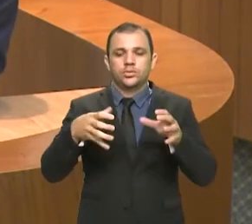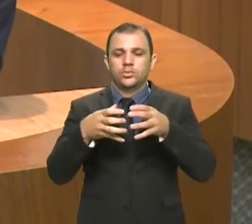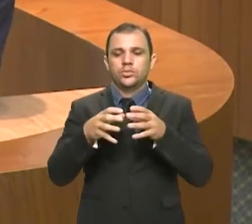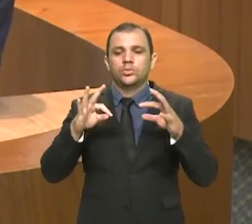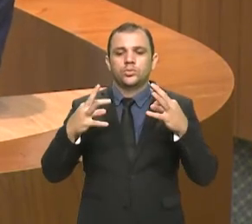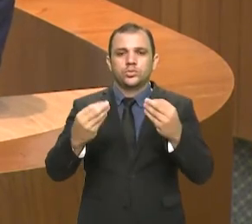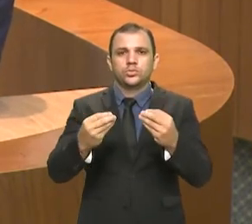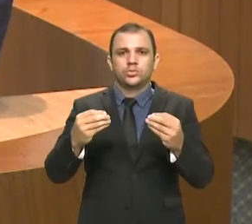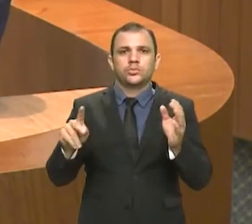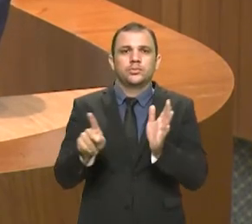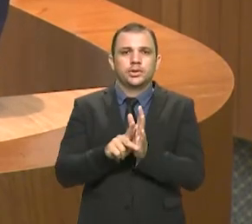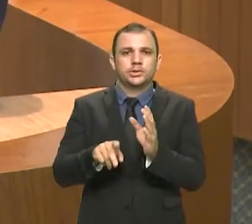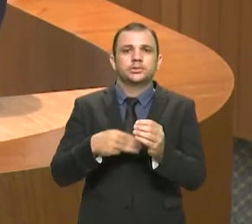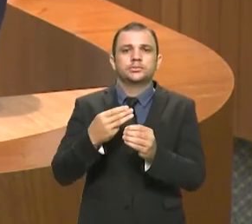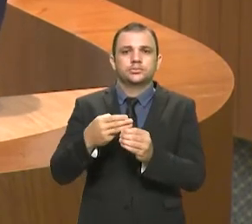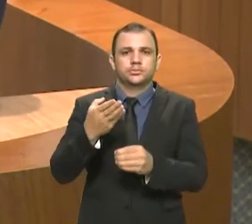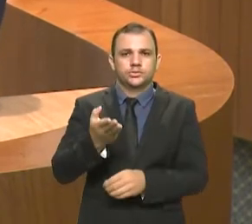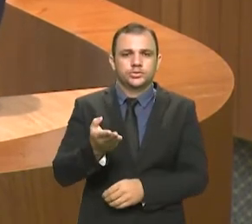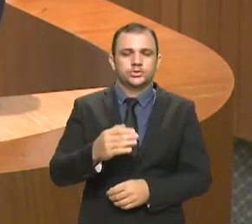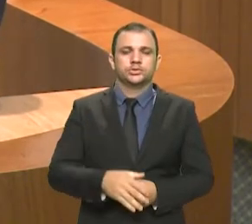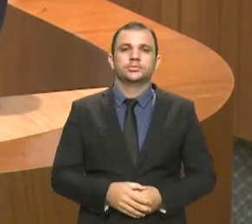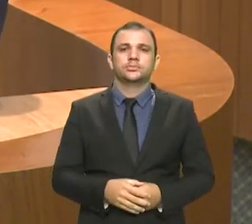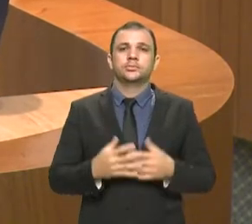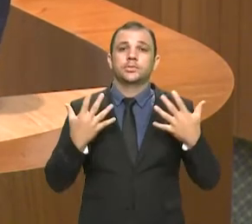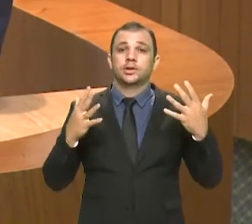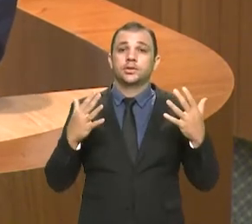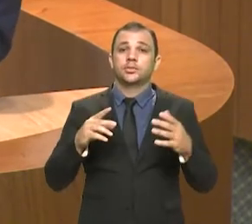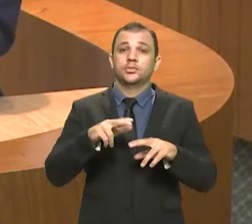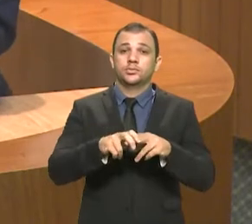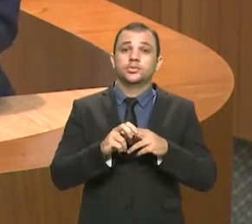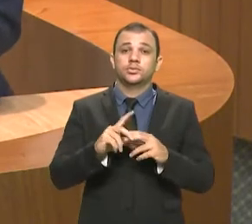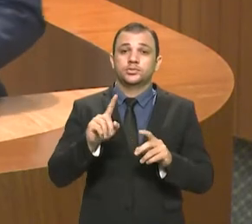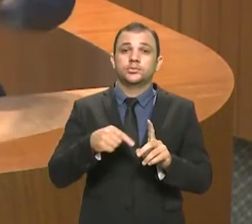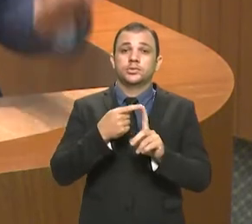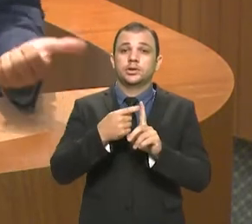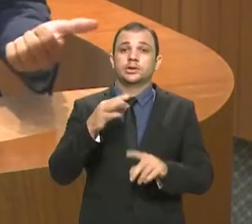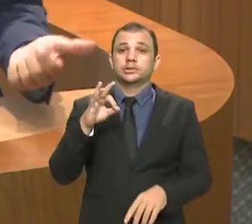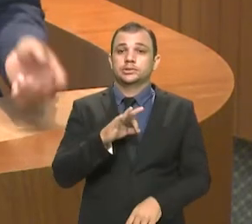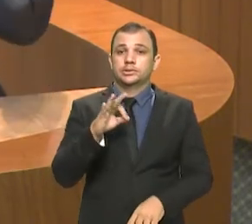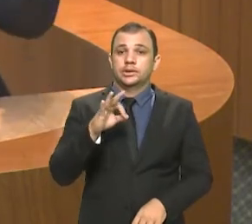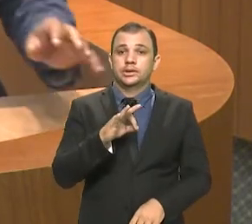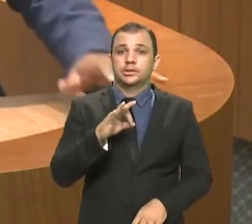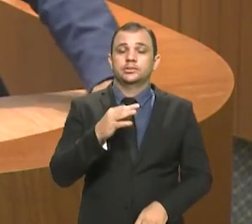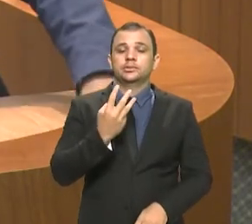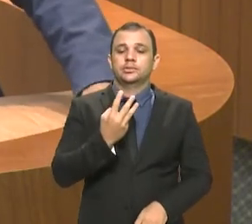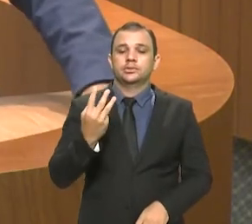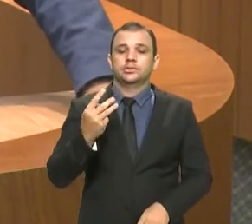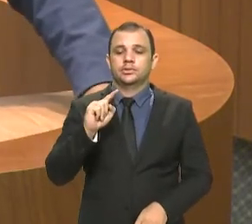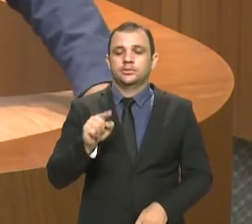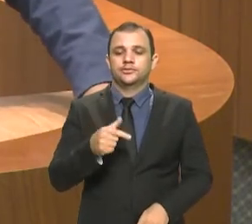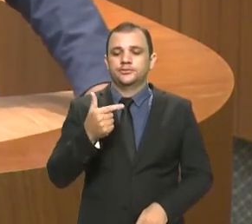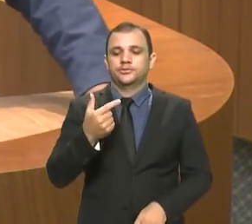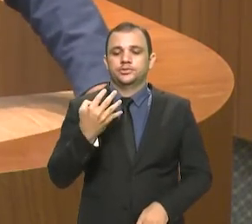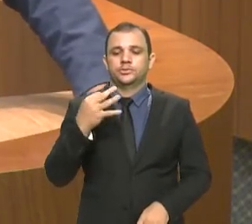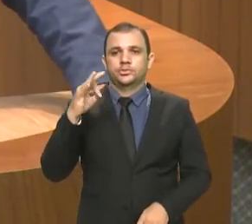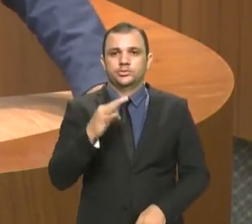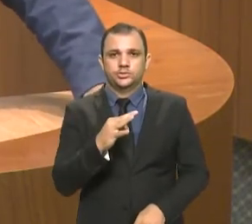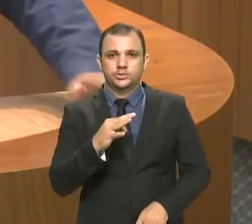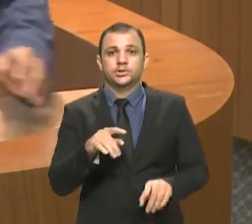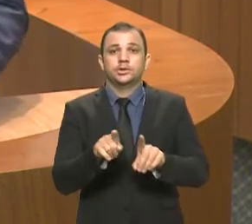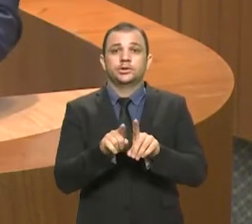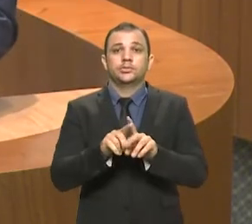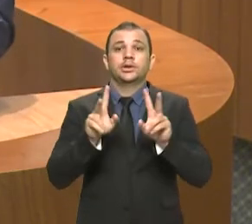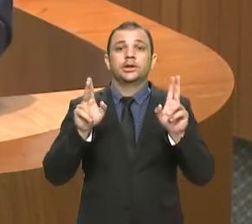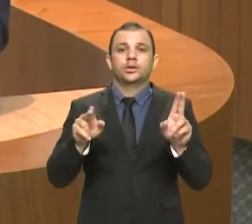de Palmeirândia. Parabéns pelo reajuste de 33,24%, mas, igual pelo Imirim, a luta também continua. A